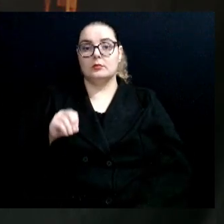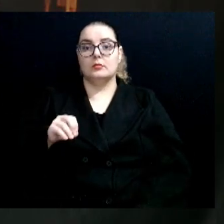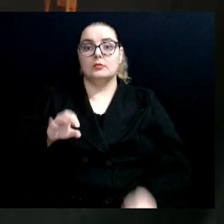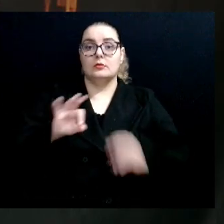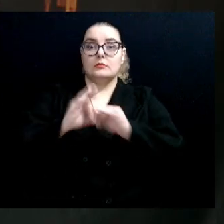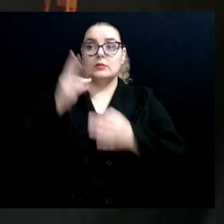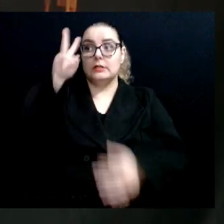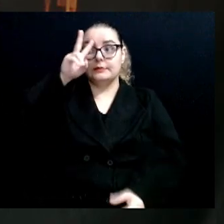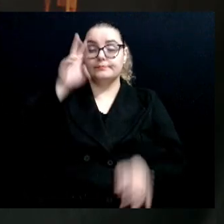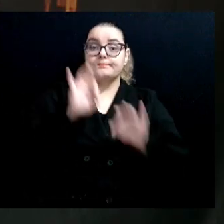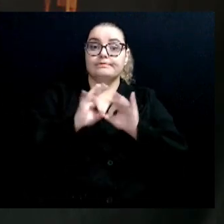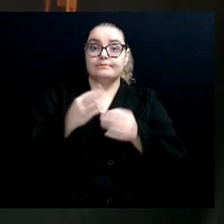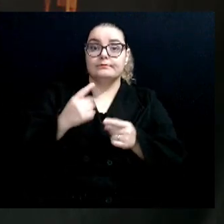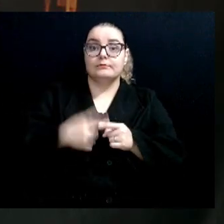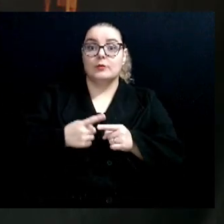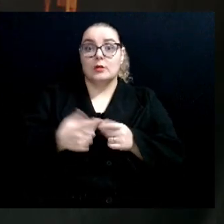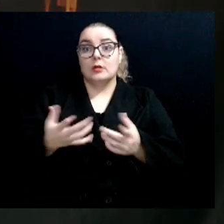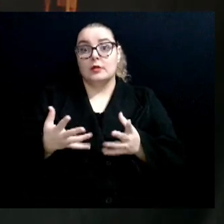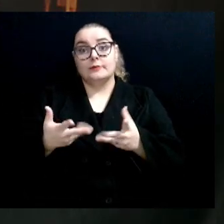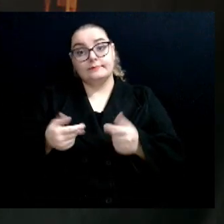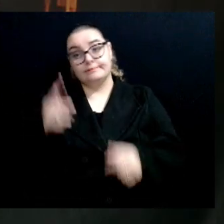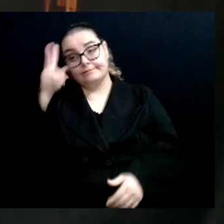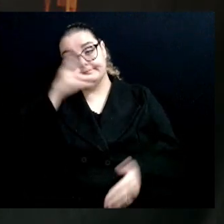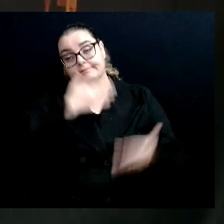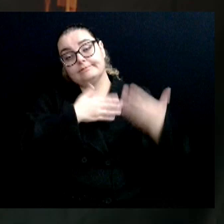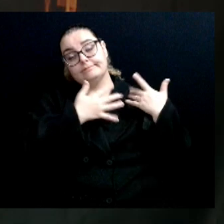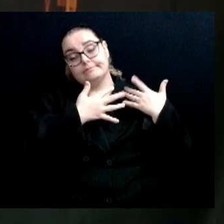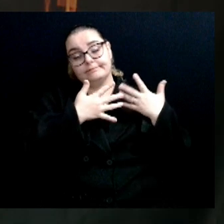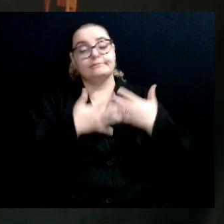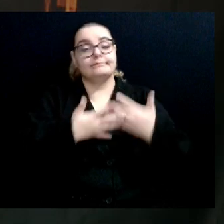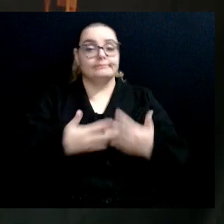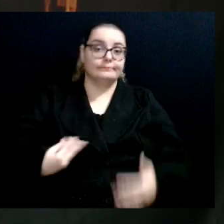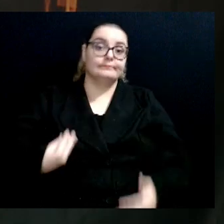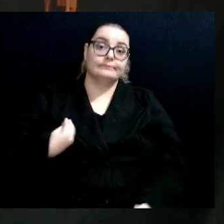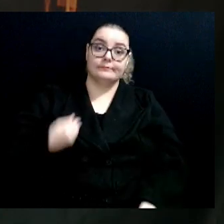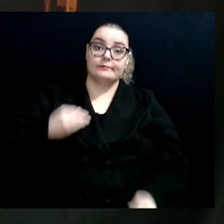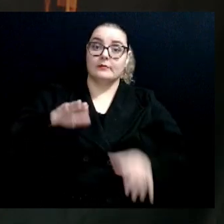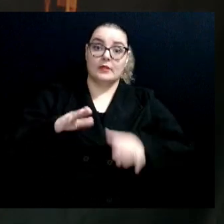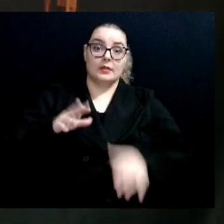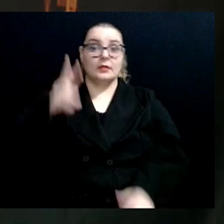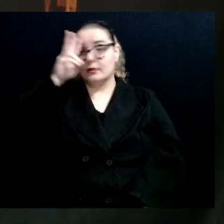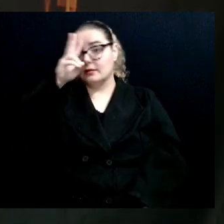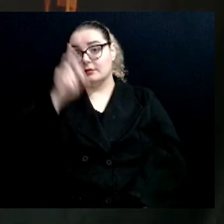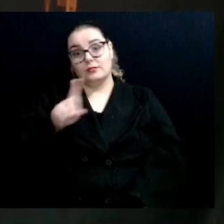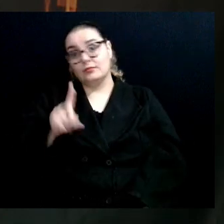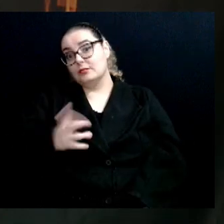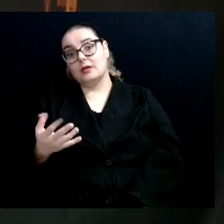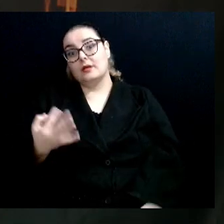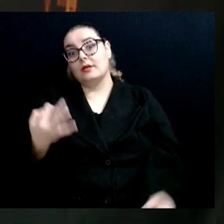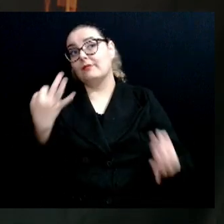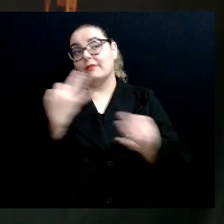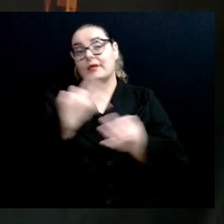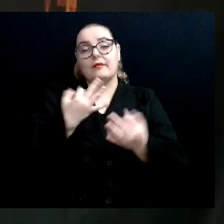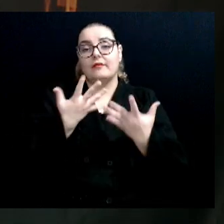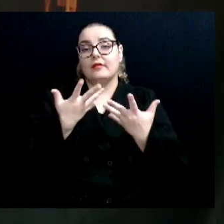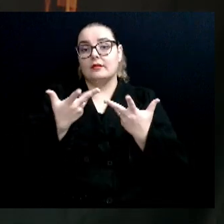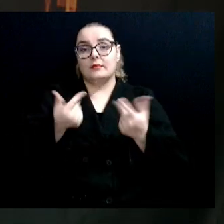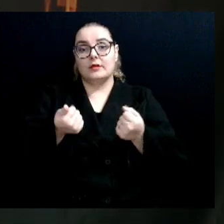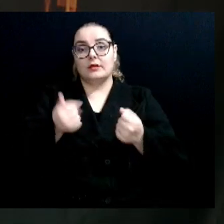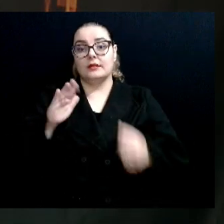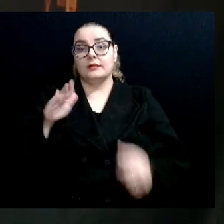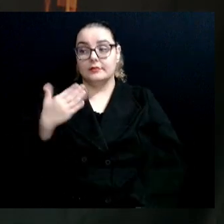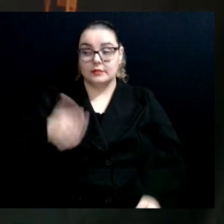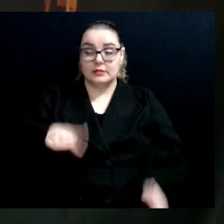Porque todo mundo tem uma história de vida e às vezes a história não é aquela história maravilhosa. E aí quando chega nesse